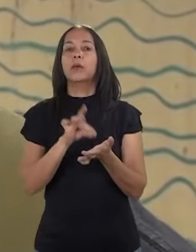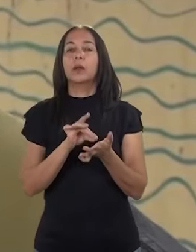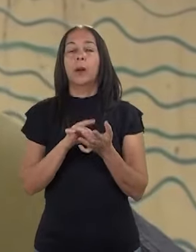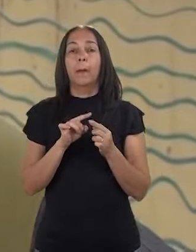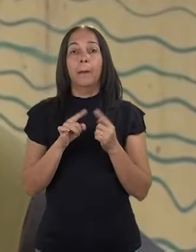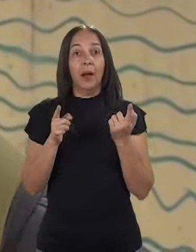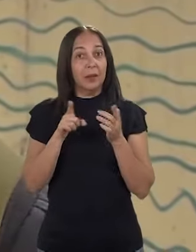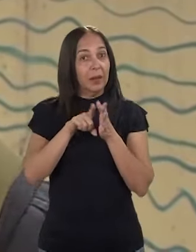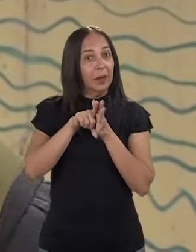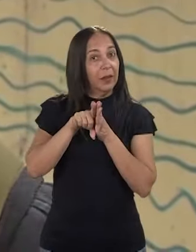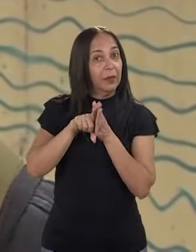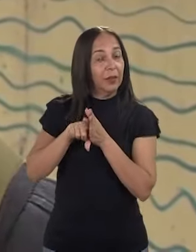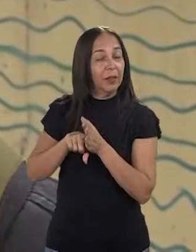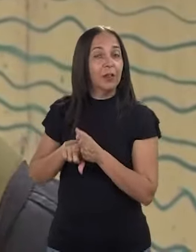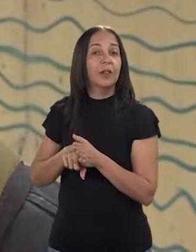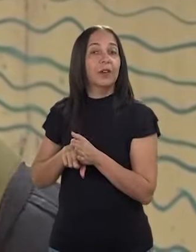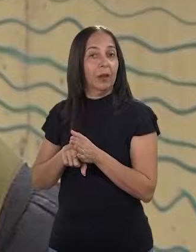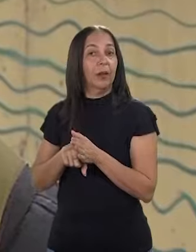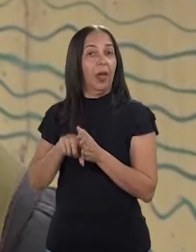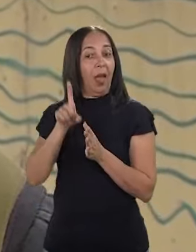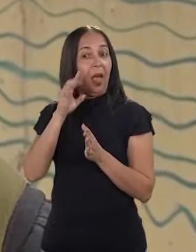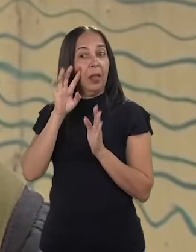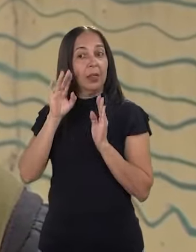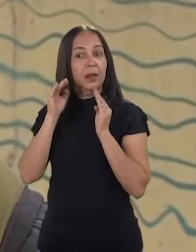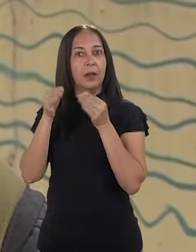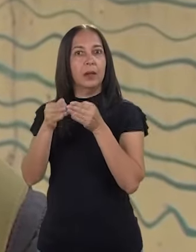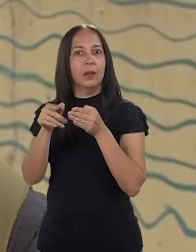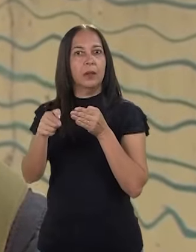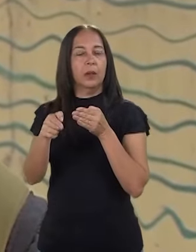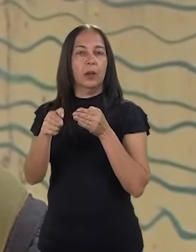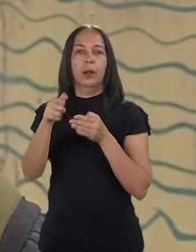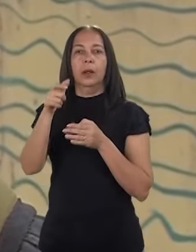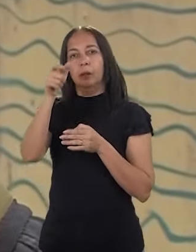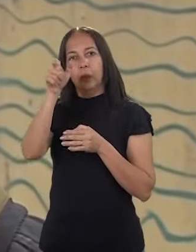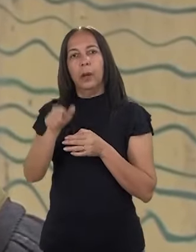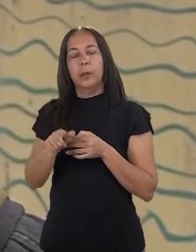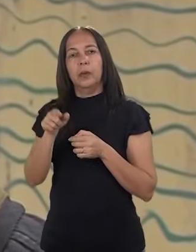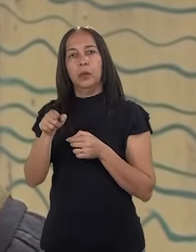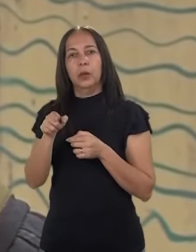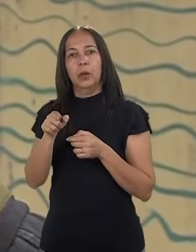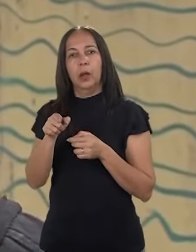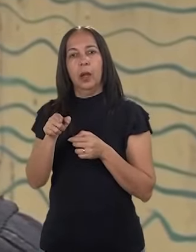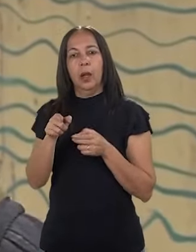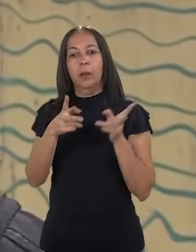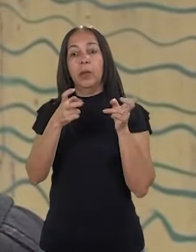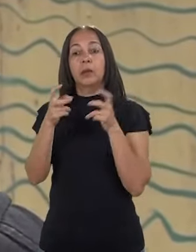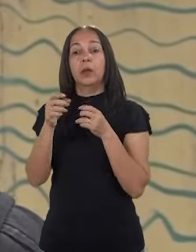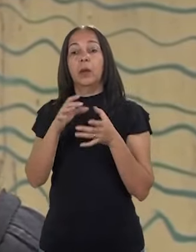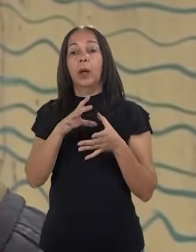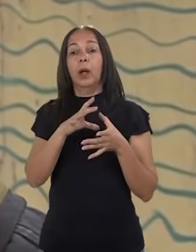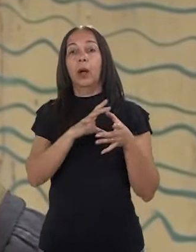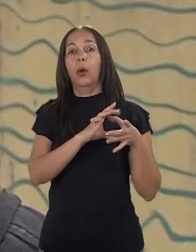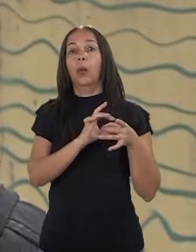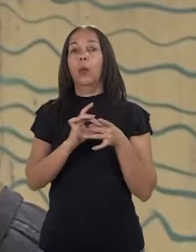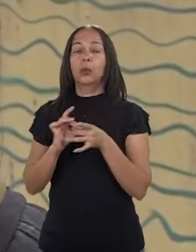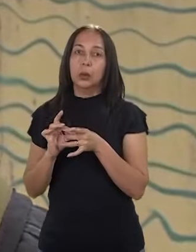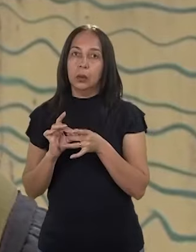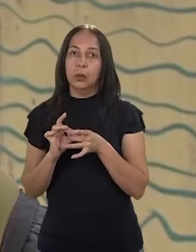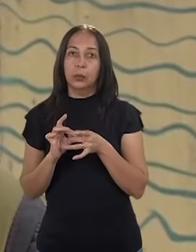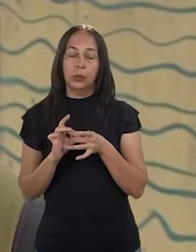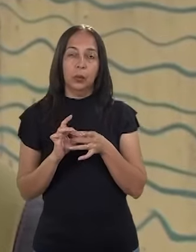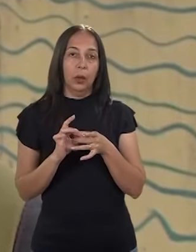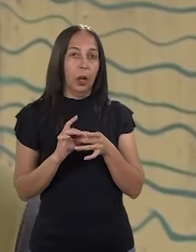real infrator desde que a investigação seja realmente direcionada para a pessoa que seja visto todo o contexto para que ninguém